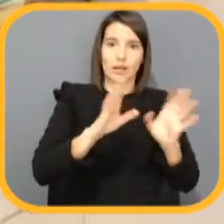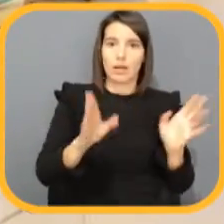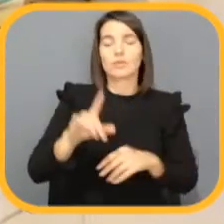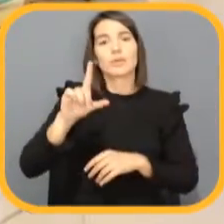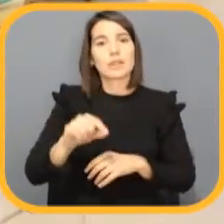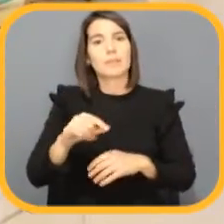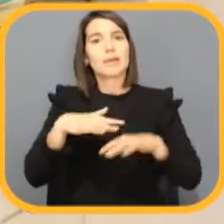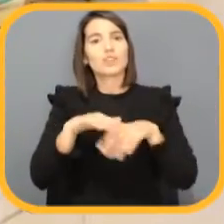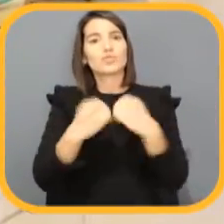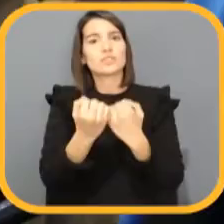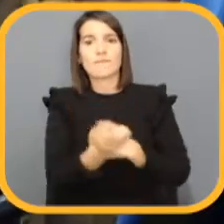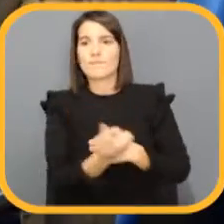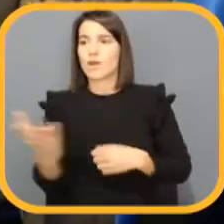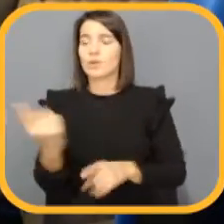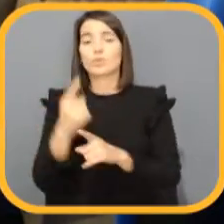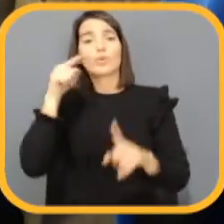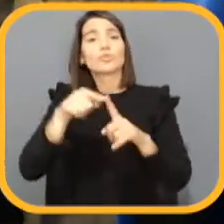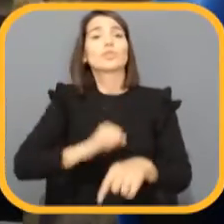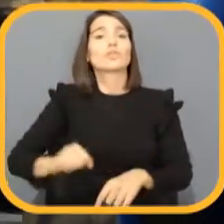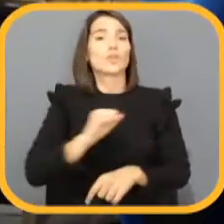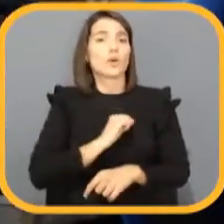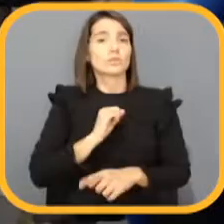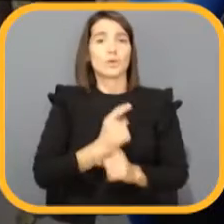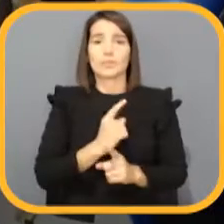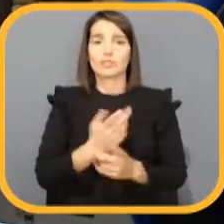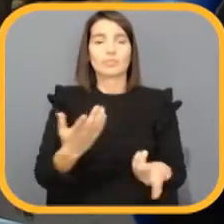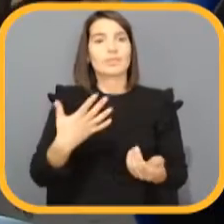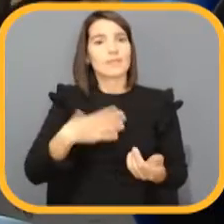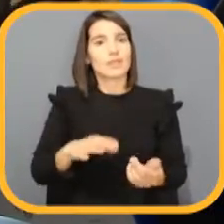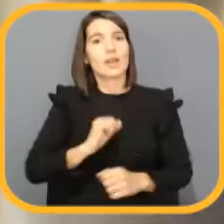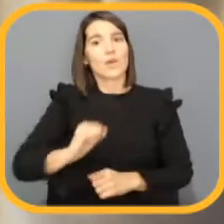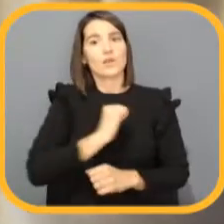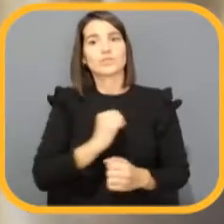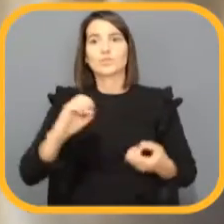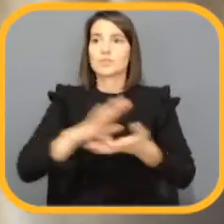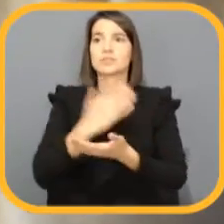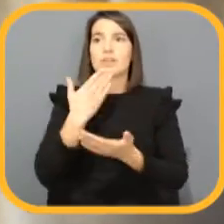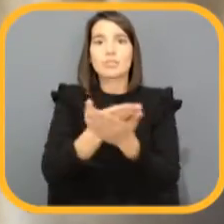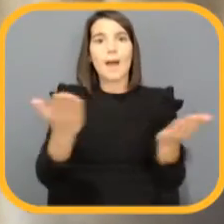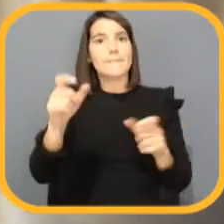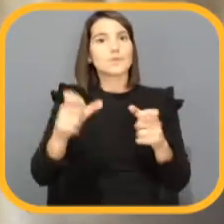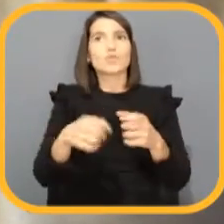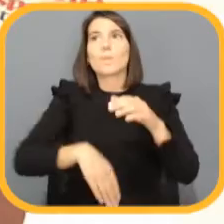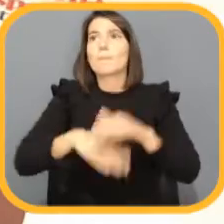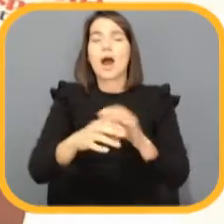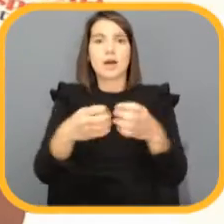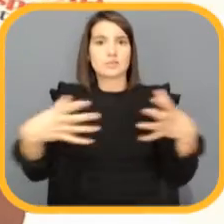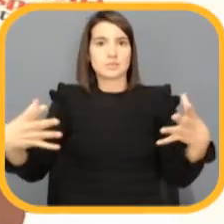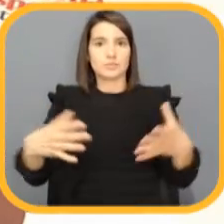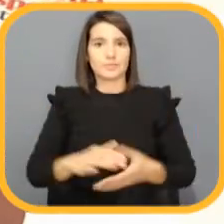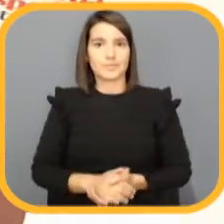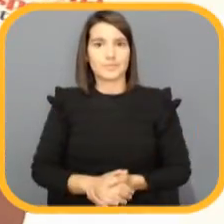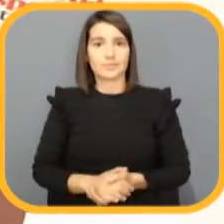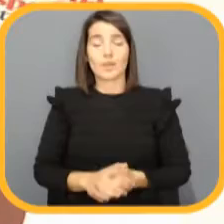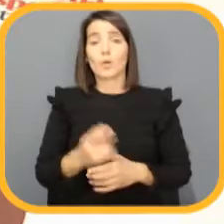Instituto Ipsos revela que em 2021 o jornalista era uma das 5 profissões com menos confiança das pessoas. Em relação